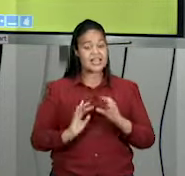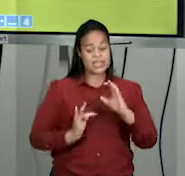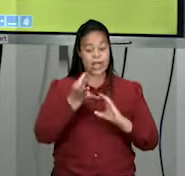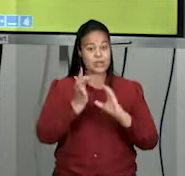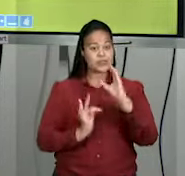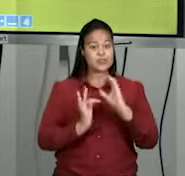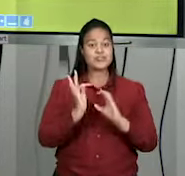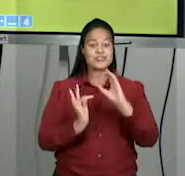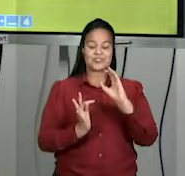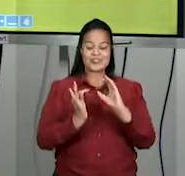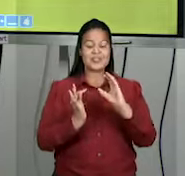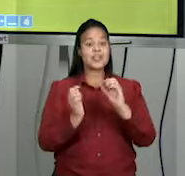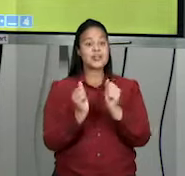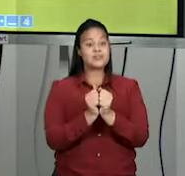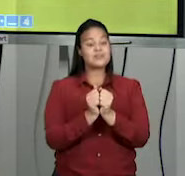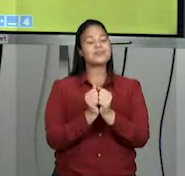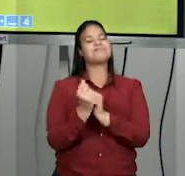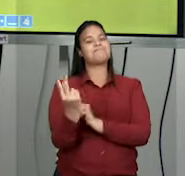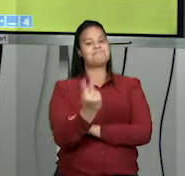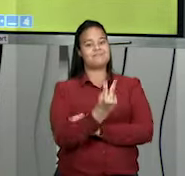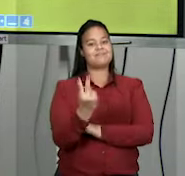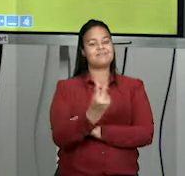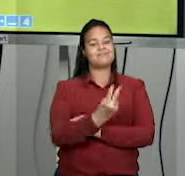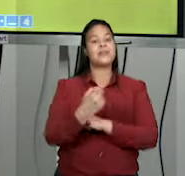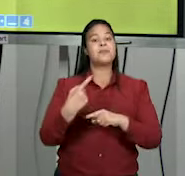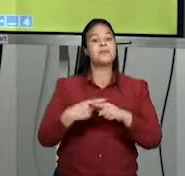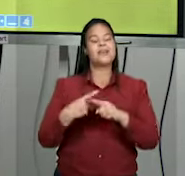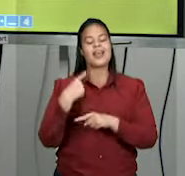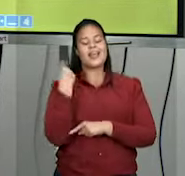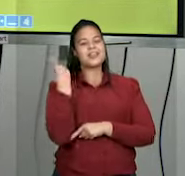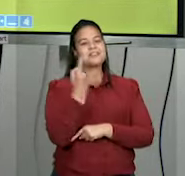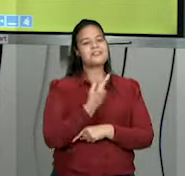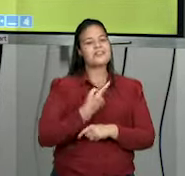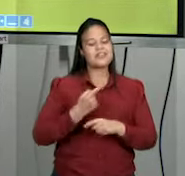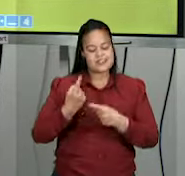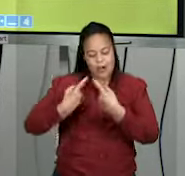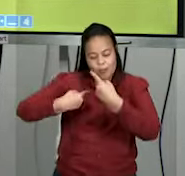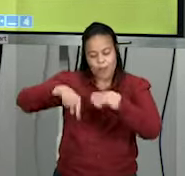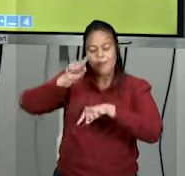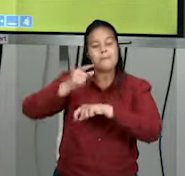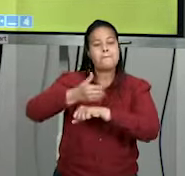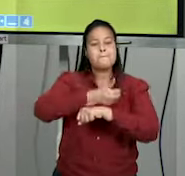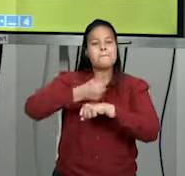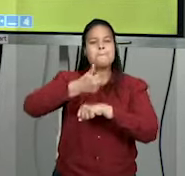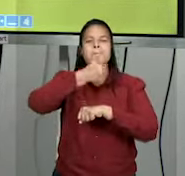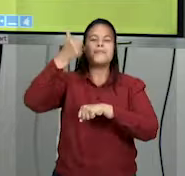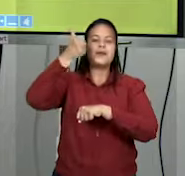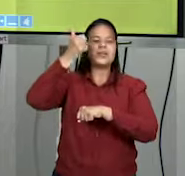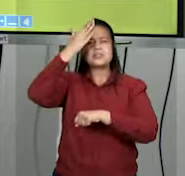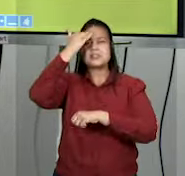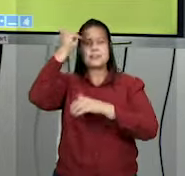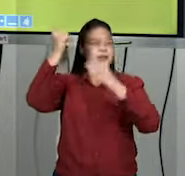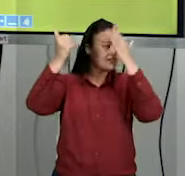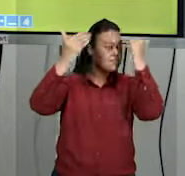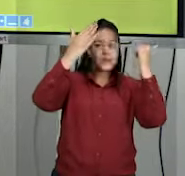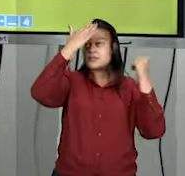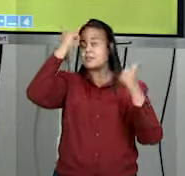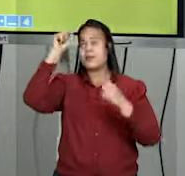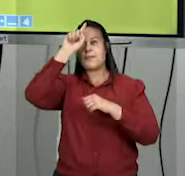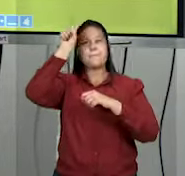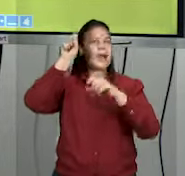dialogam e elas dialogam para que a gente sempre se aprimore, para que a gente sempre saiba mais. e por